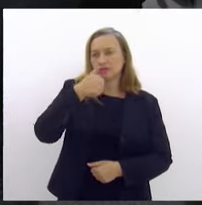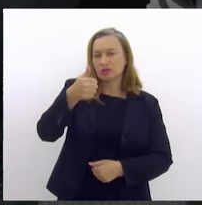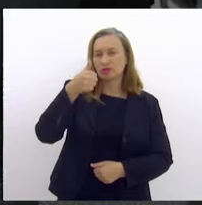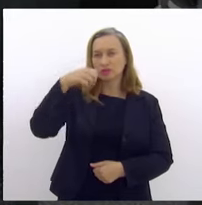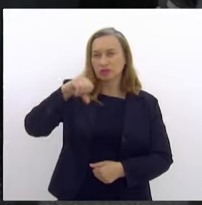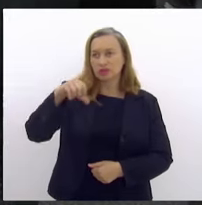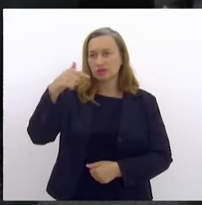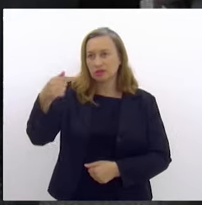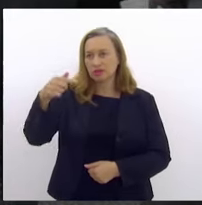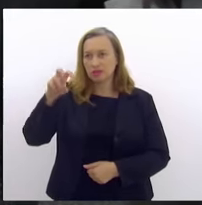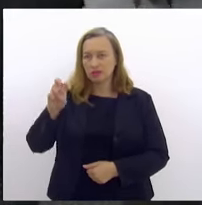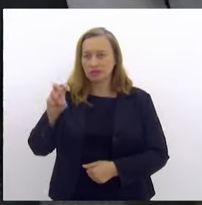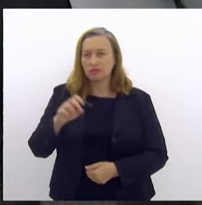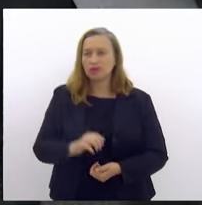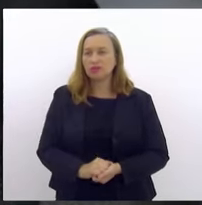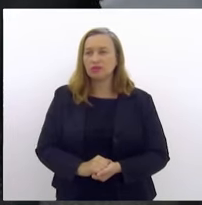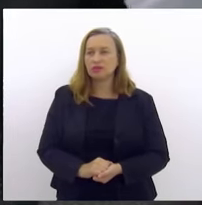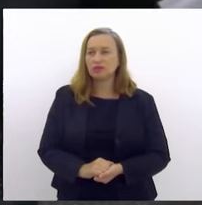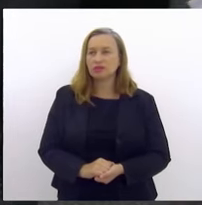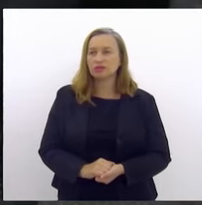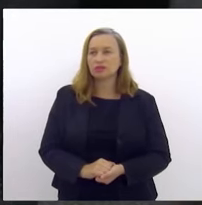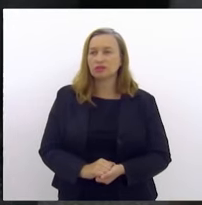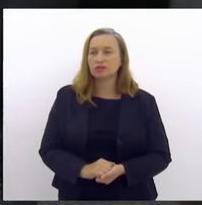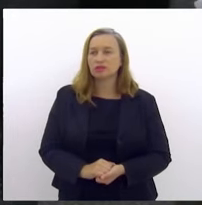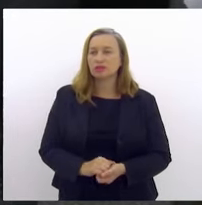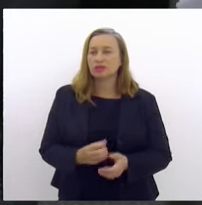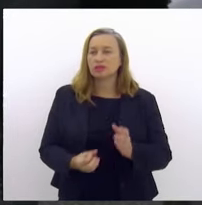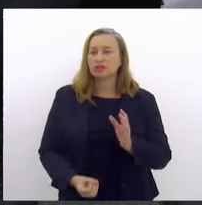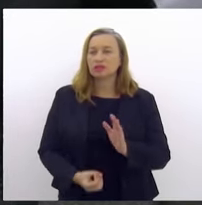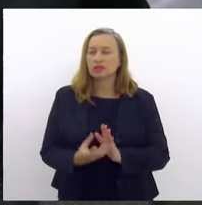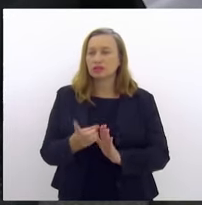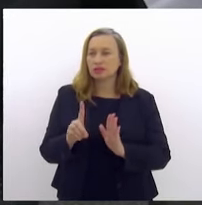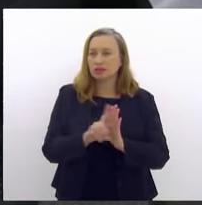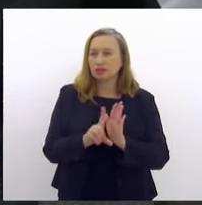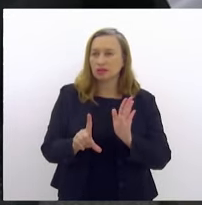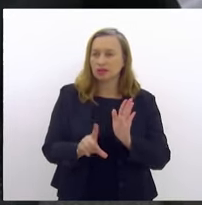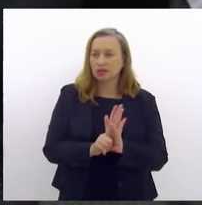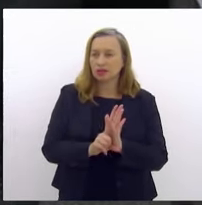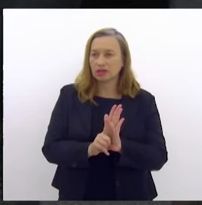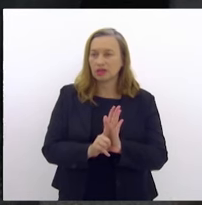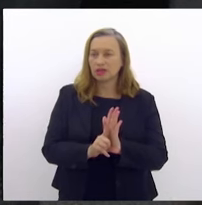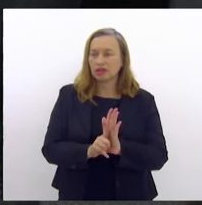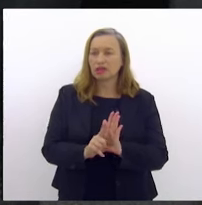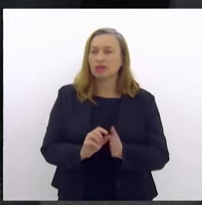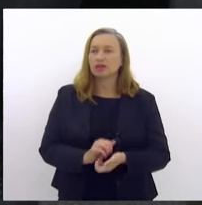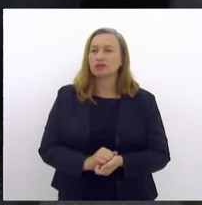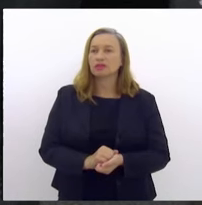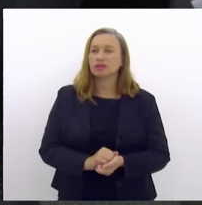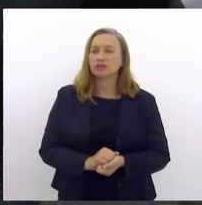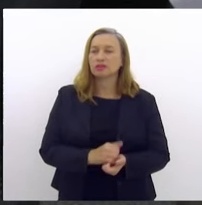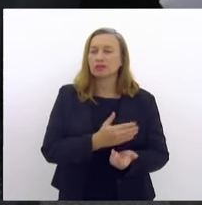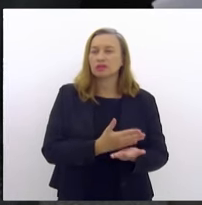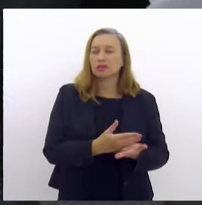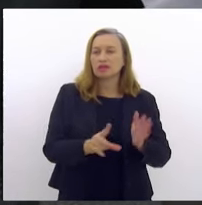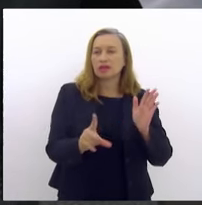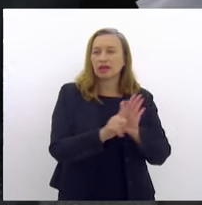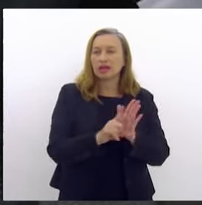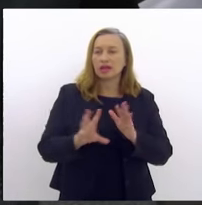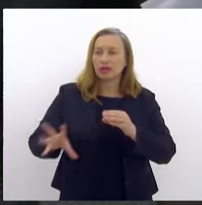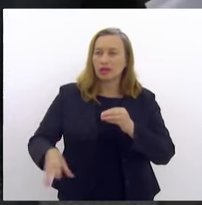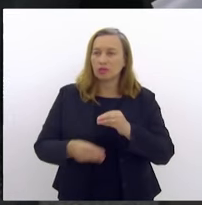1975, que legislasse por decreto-lei desde a edição da Lei Complementar